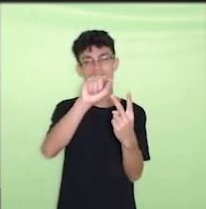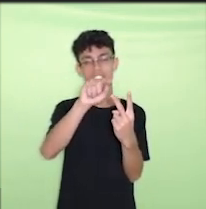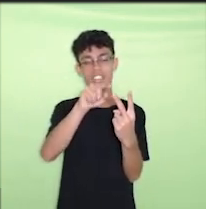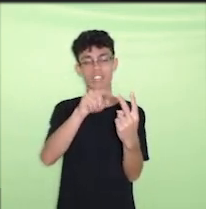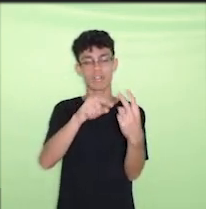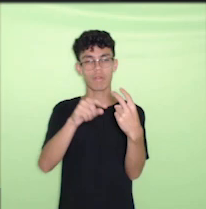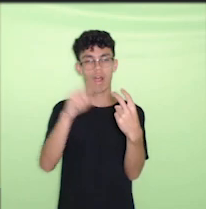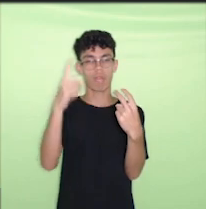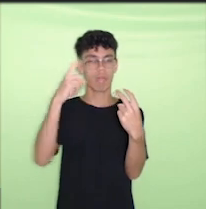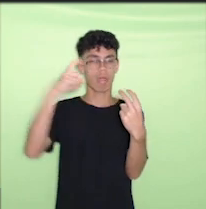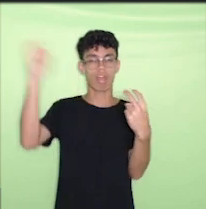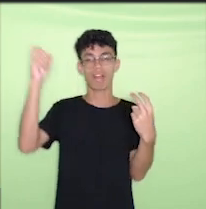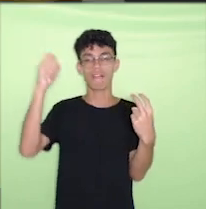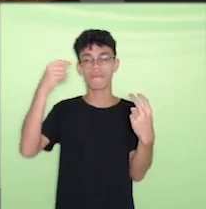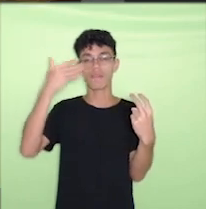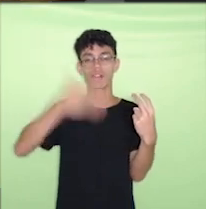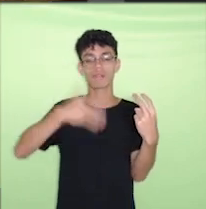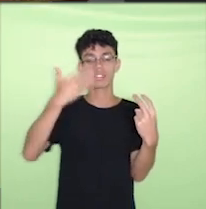com a presença de América.